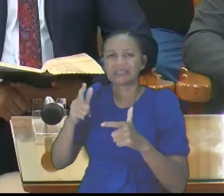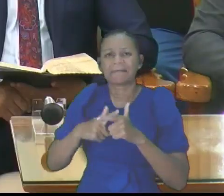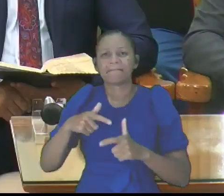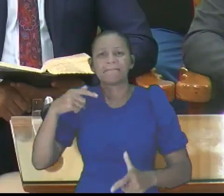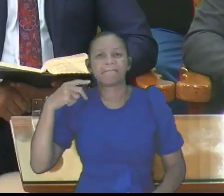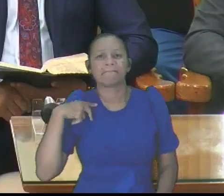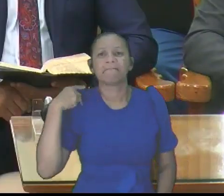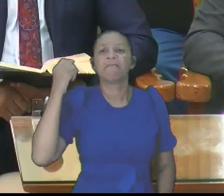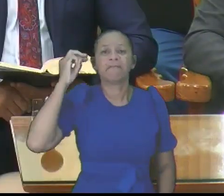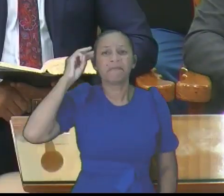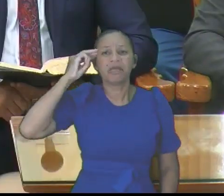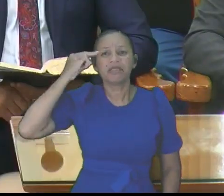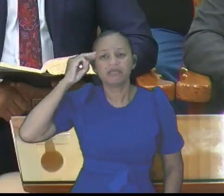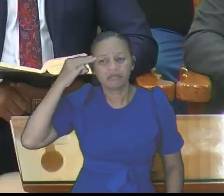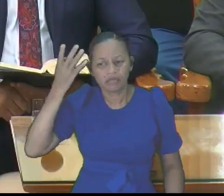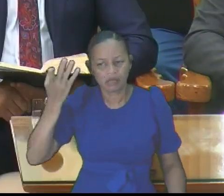quê?